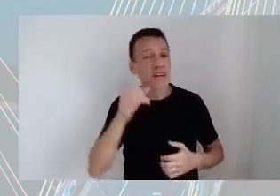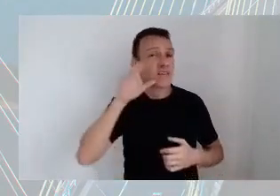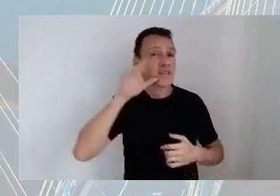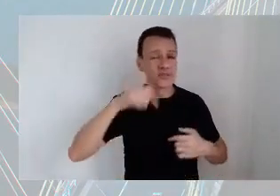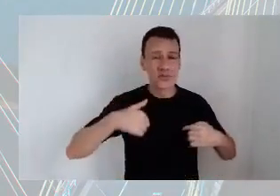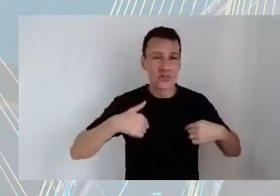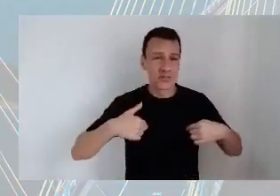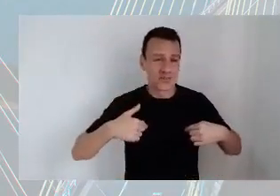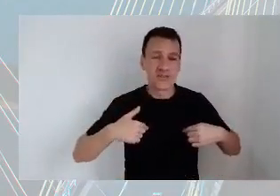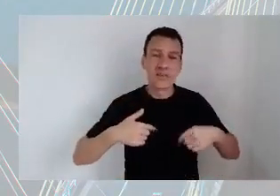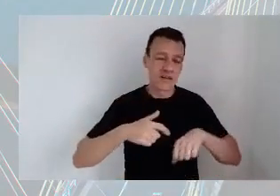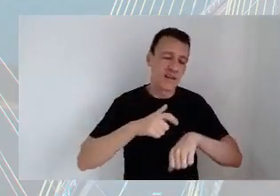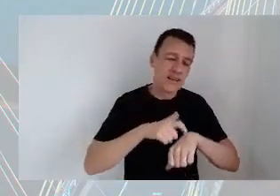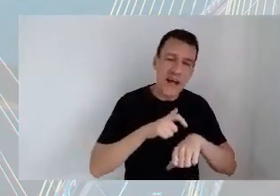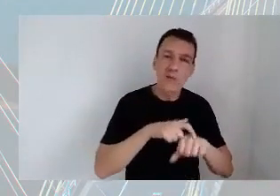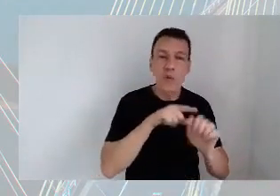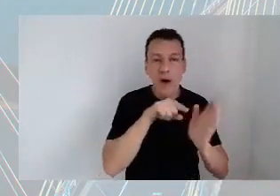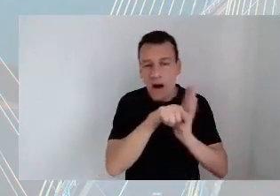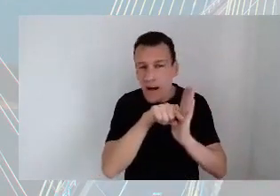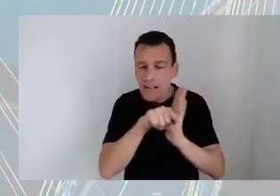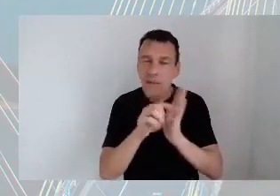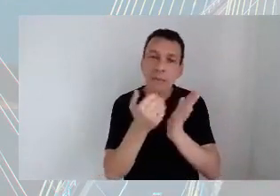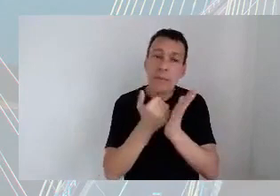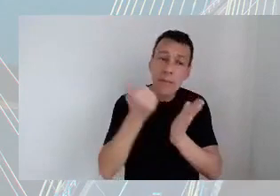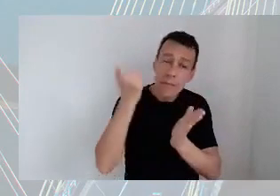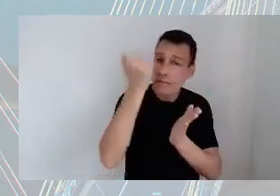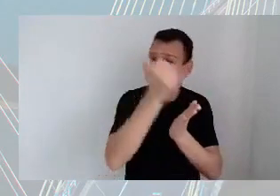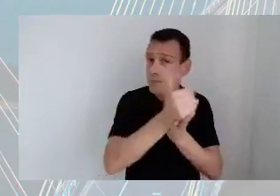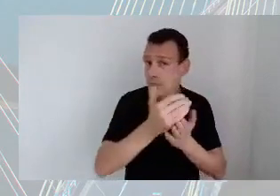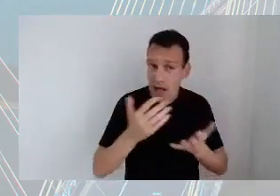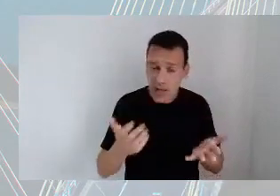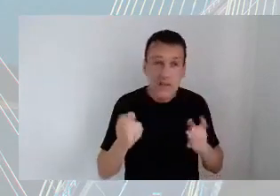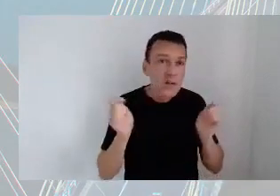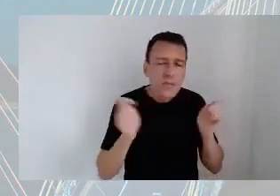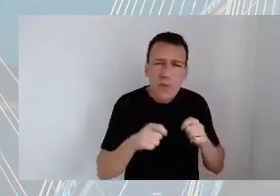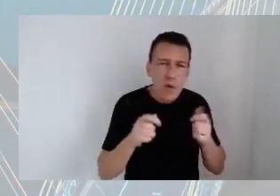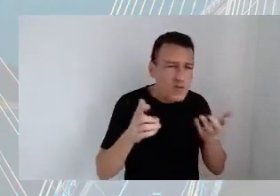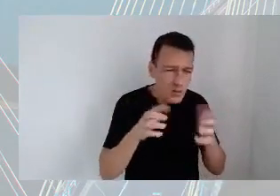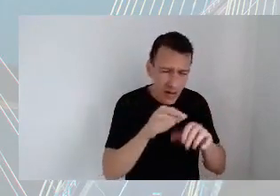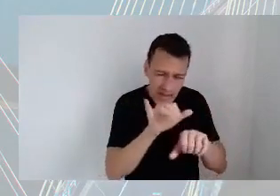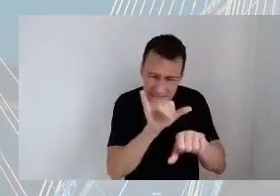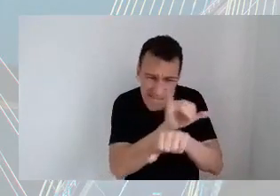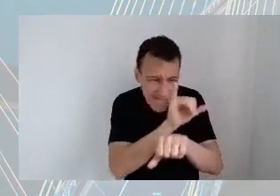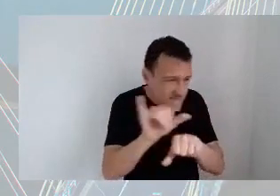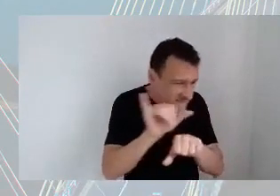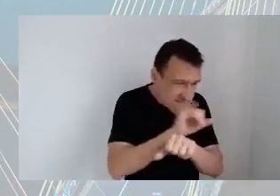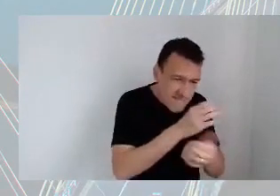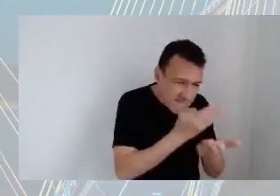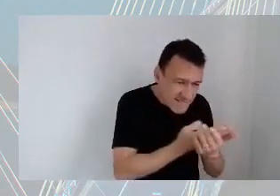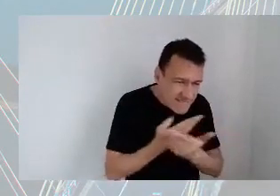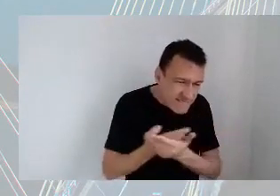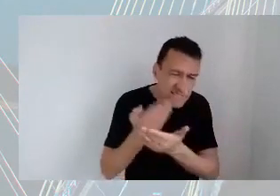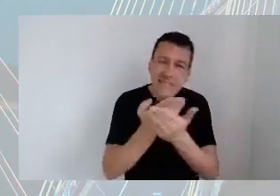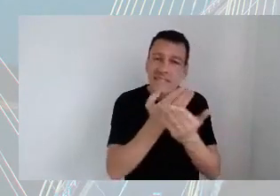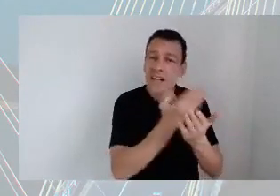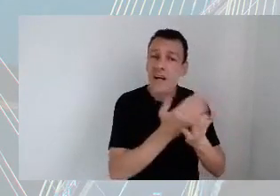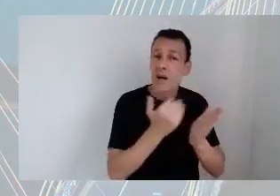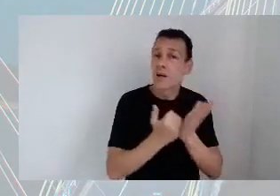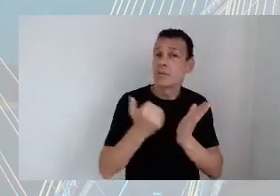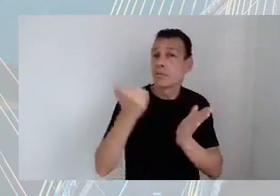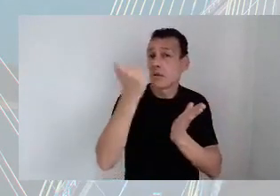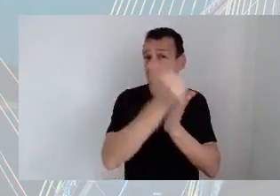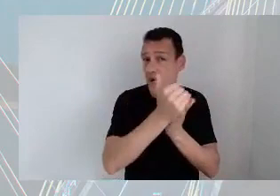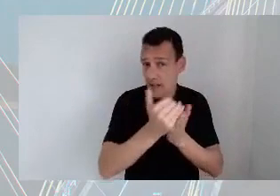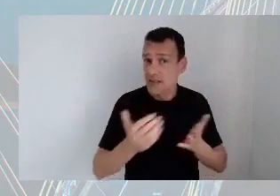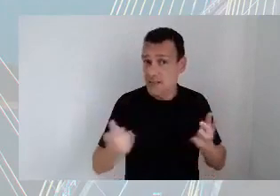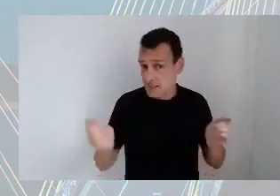mais avançadas, ter uma atuação um pouquinho mais estratégica, mais tática, talvez, e essa promoção, né, da cultura